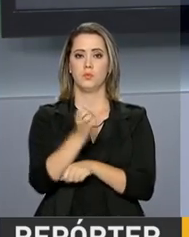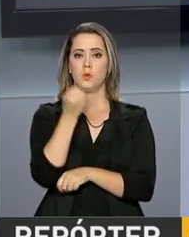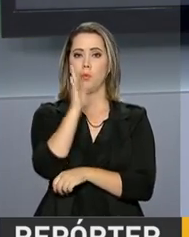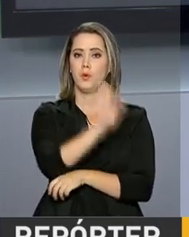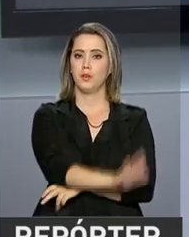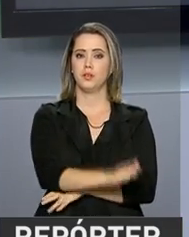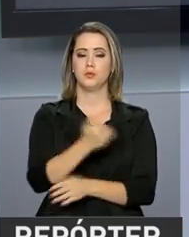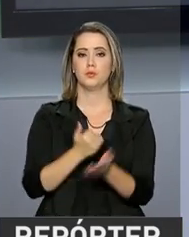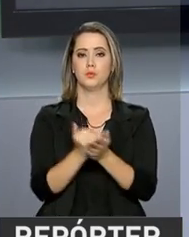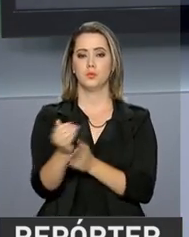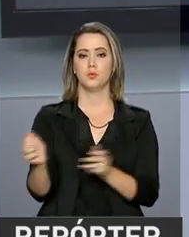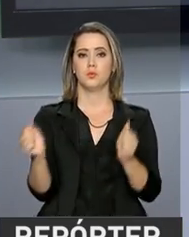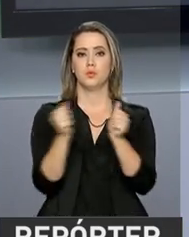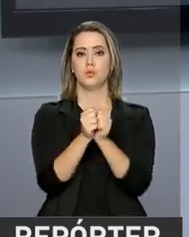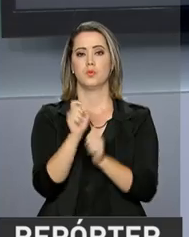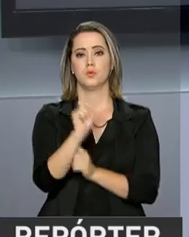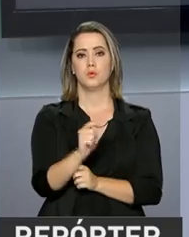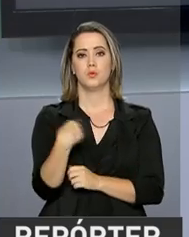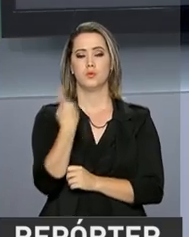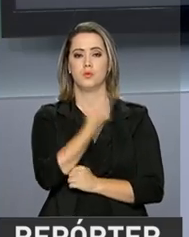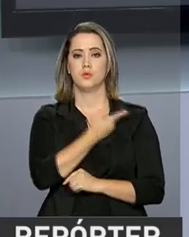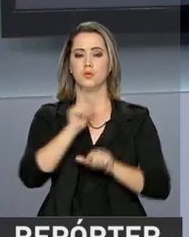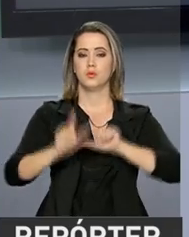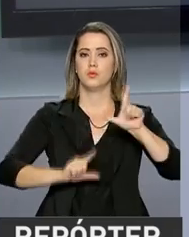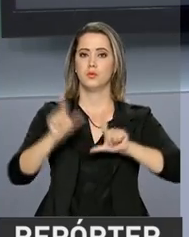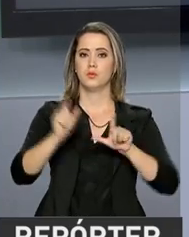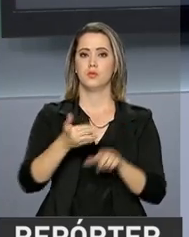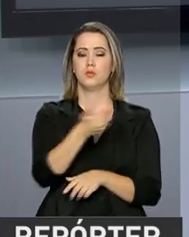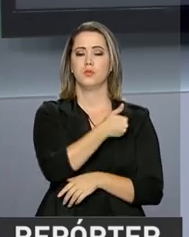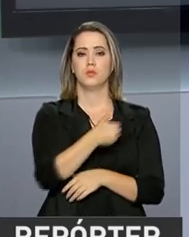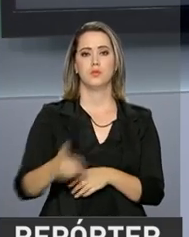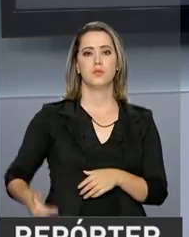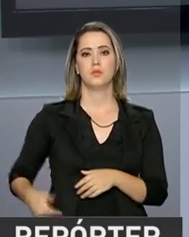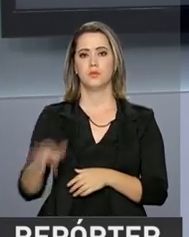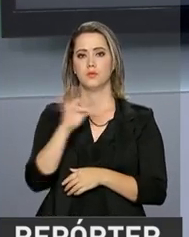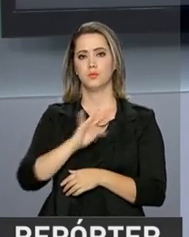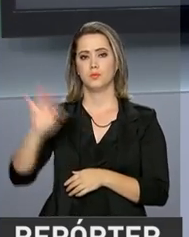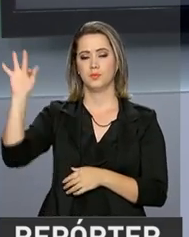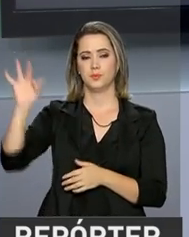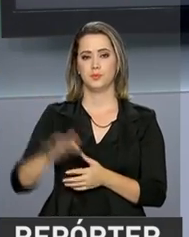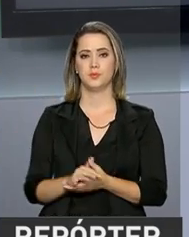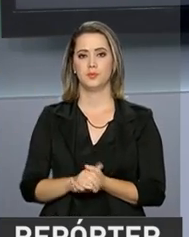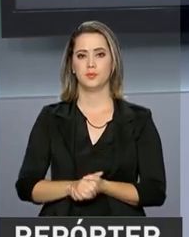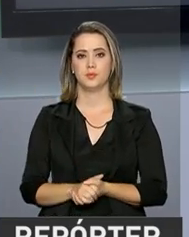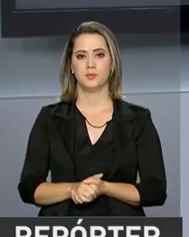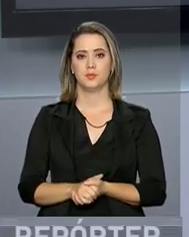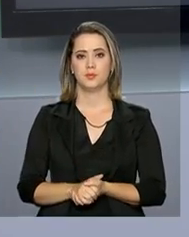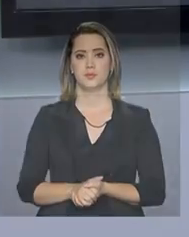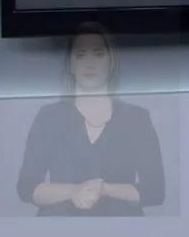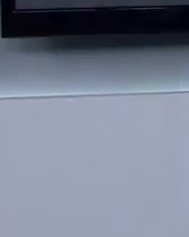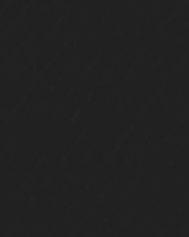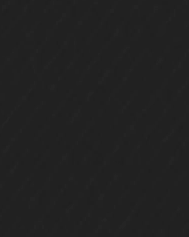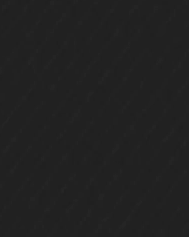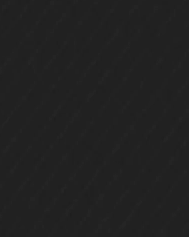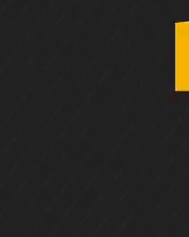ótima tarde para você uma ótima noite Continue com a gente aqui na NBR a TV do Governo Federal